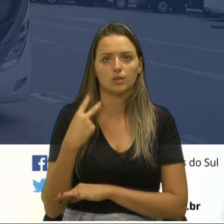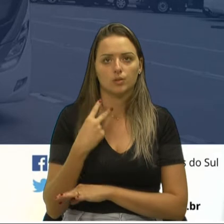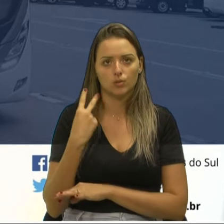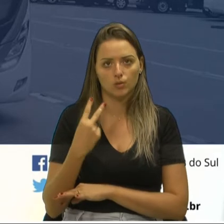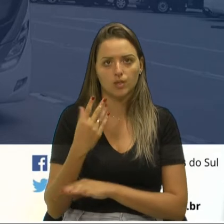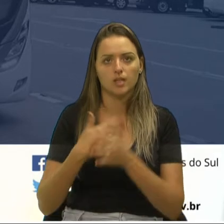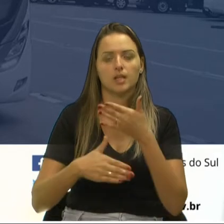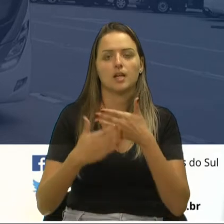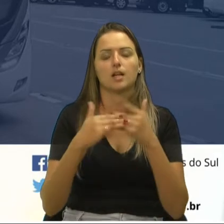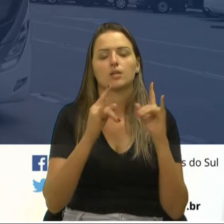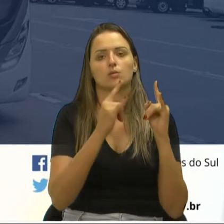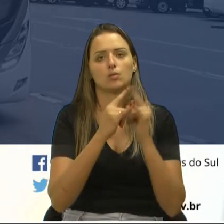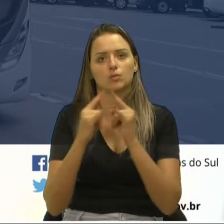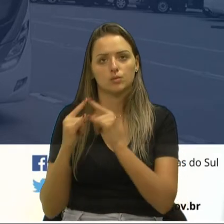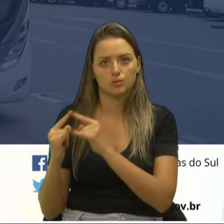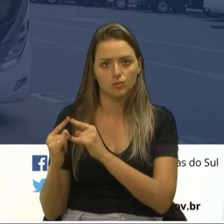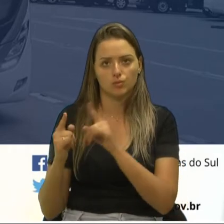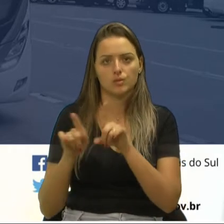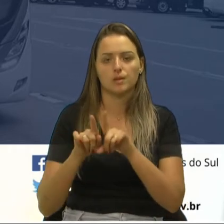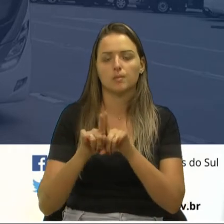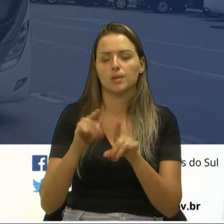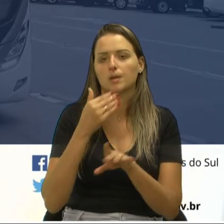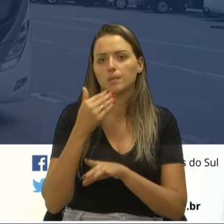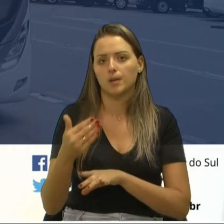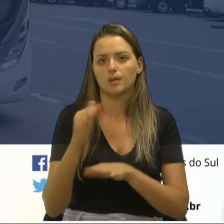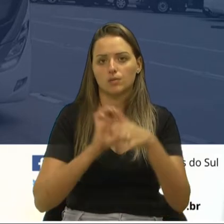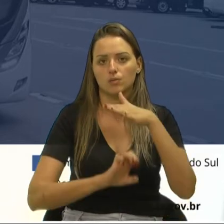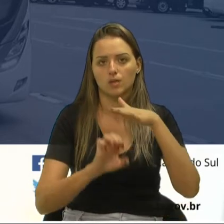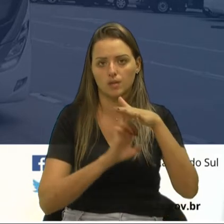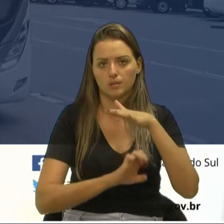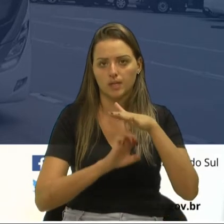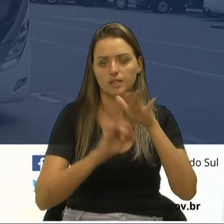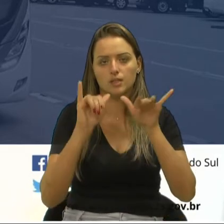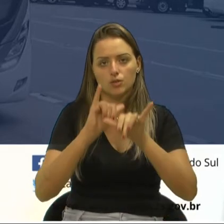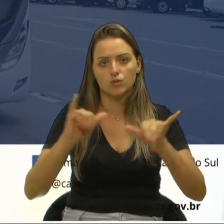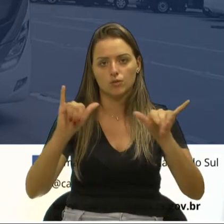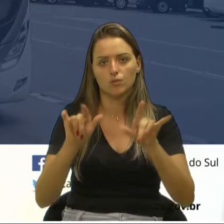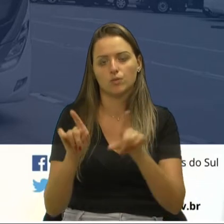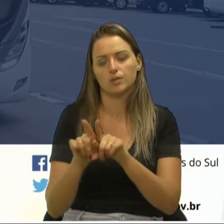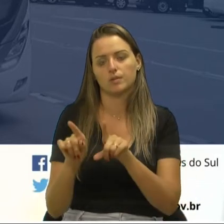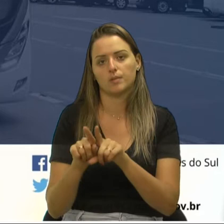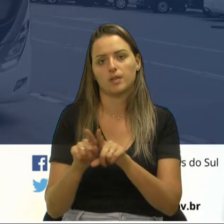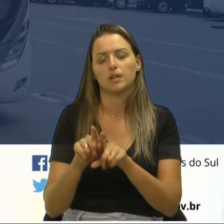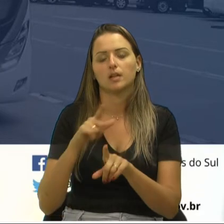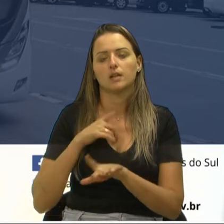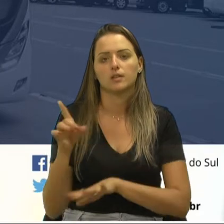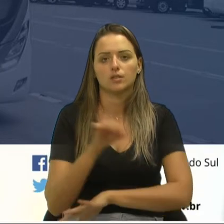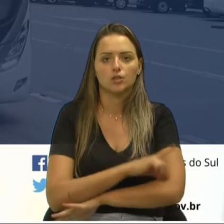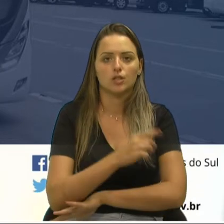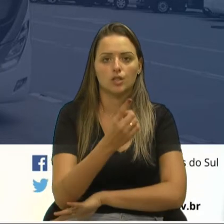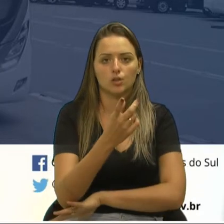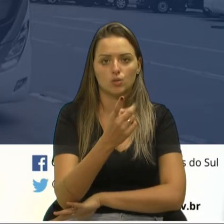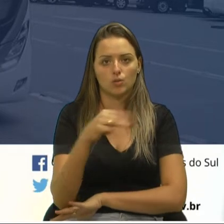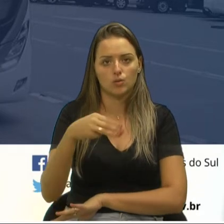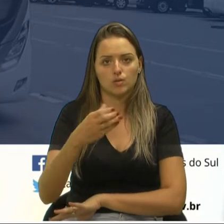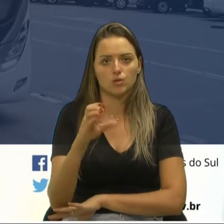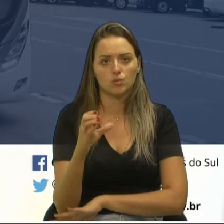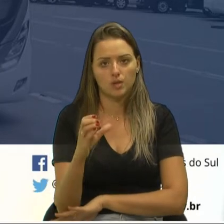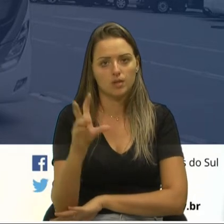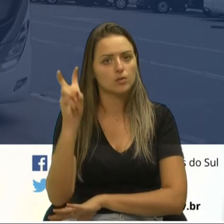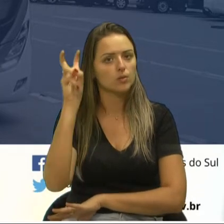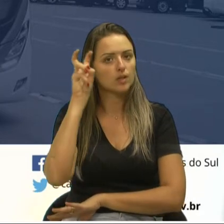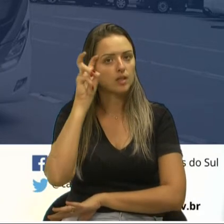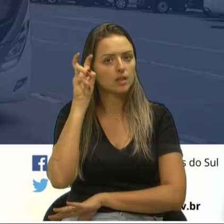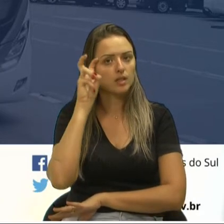às entidades. Peço que a imprensa divulgue também. Será no dia 12 de março,